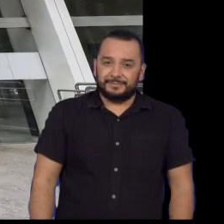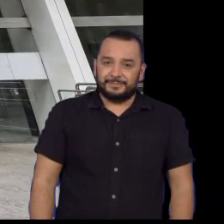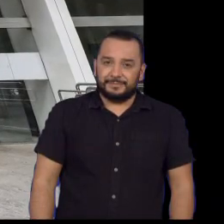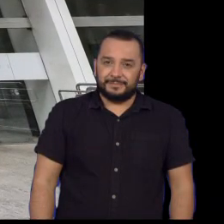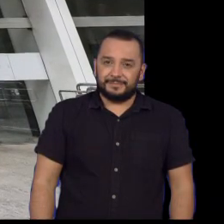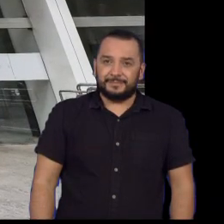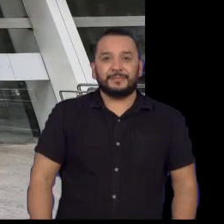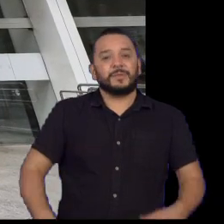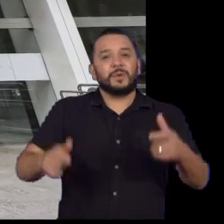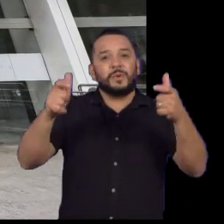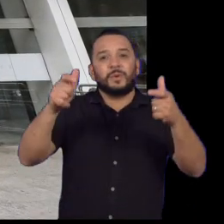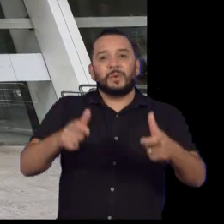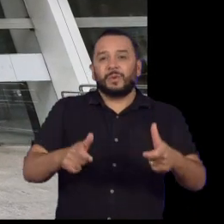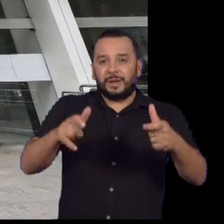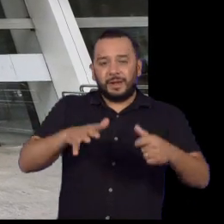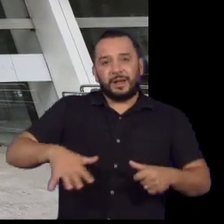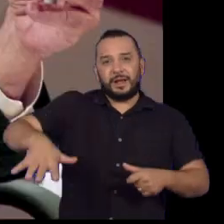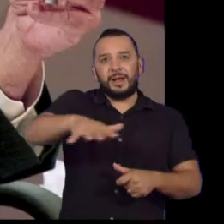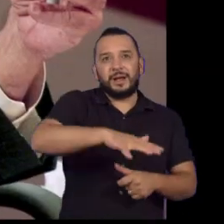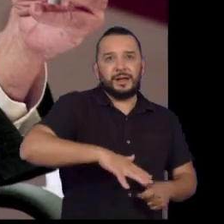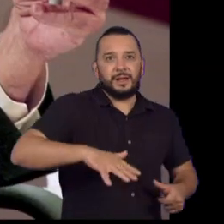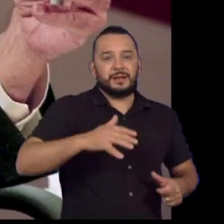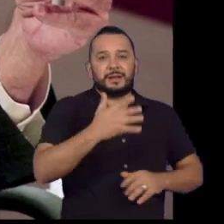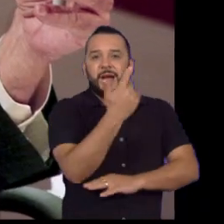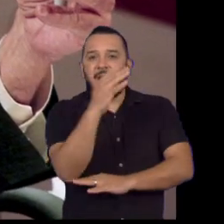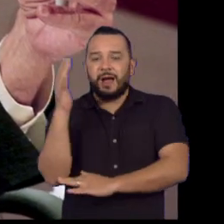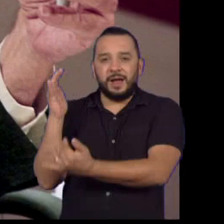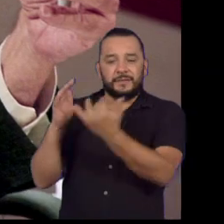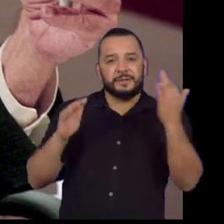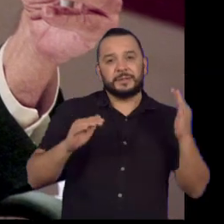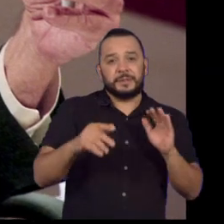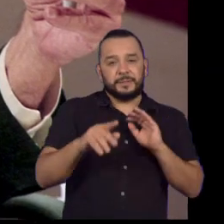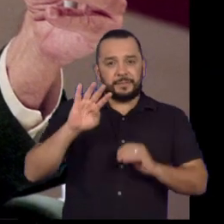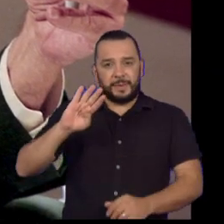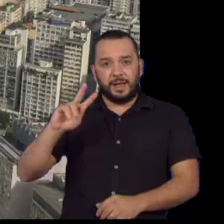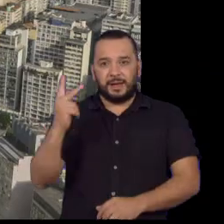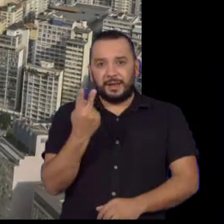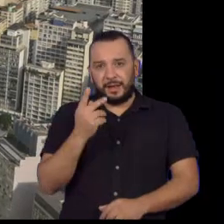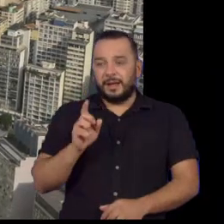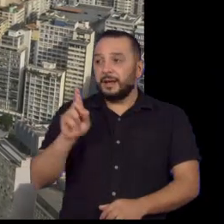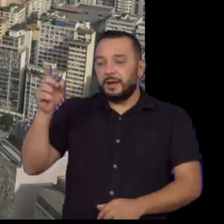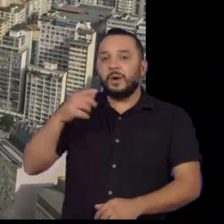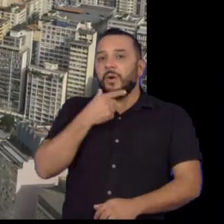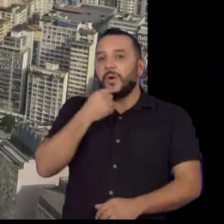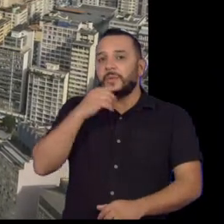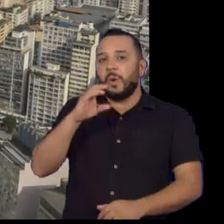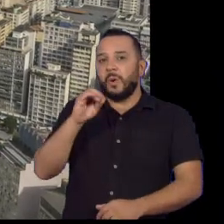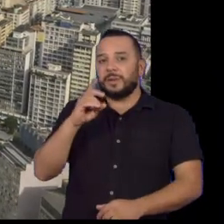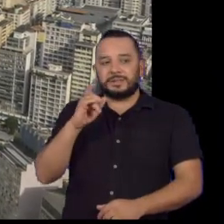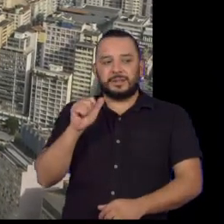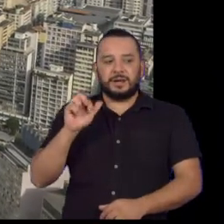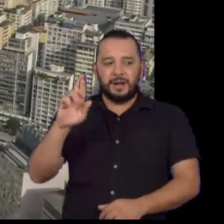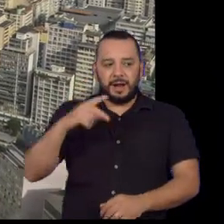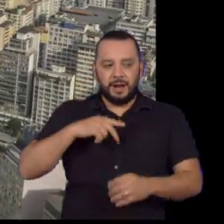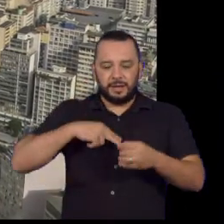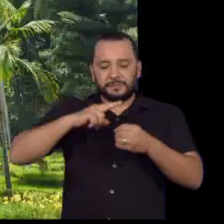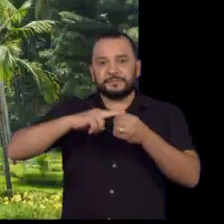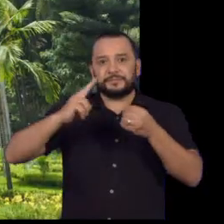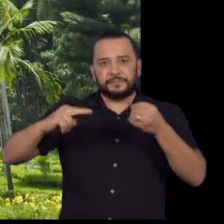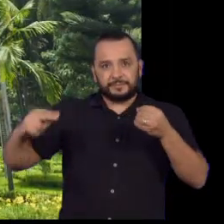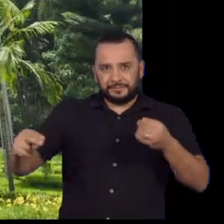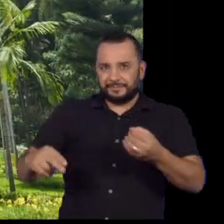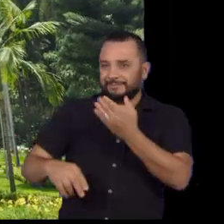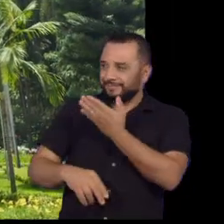O Palácio das Artes de Belo Horizonte, um projeto de Oscar Niemeyer, localizado no principal parque municipal